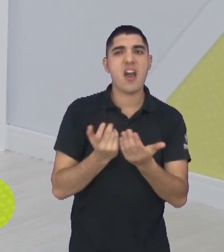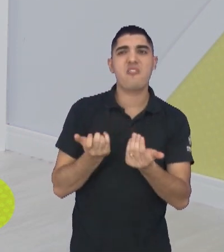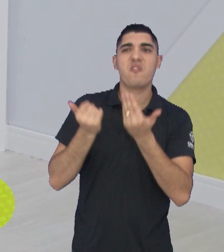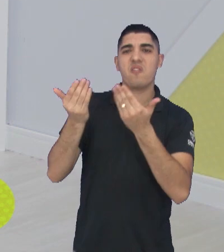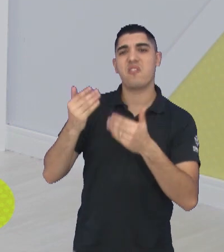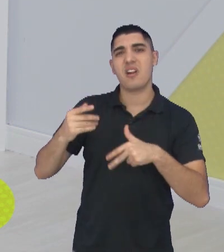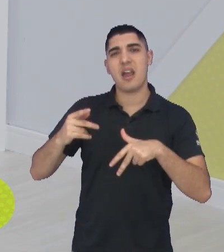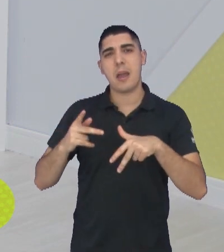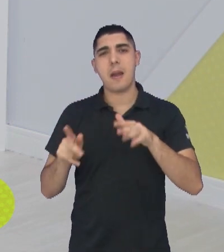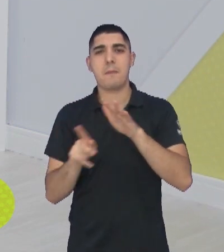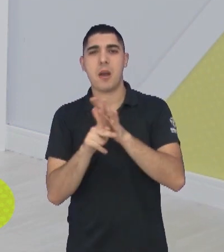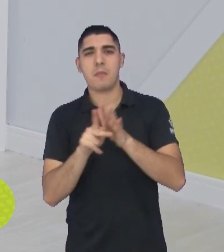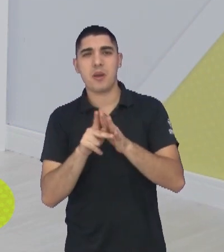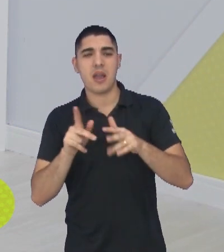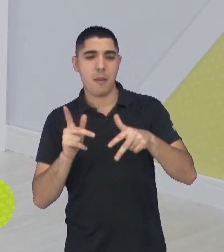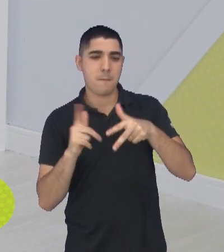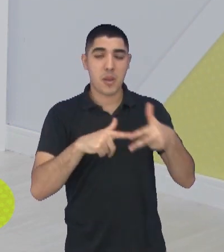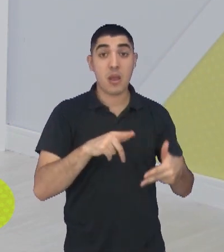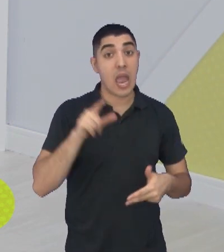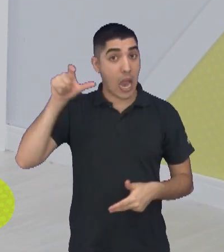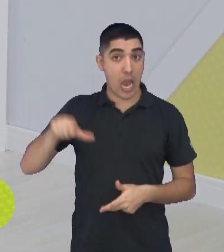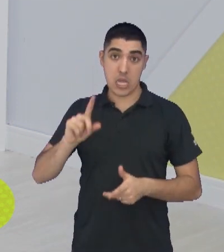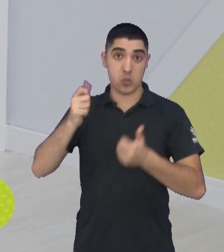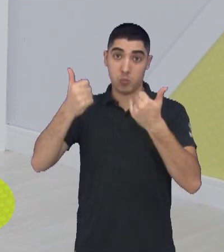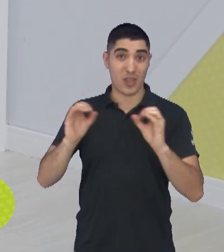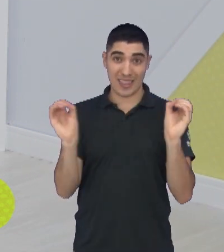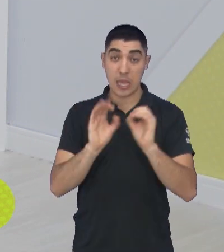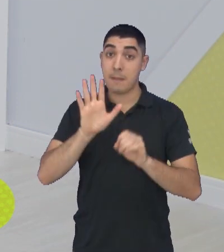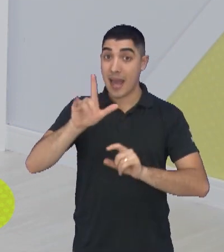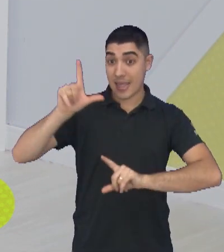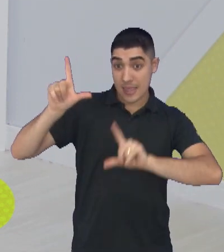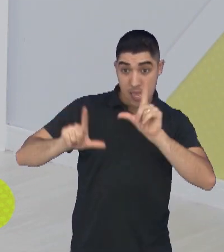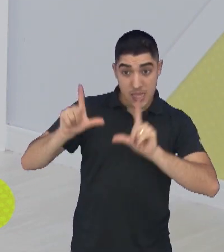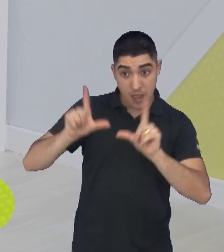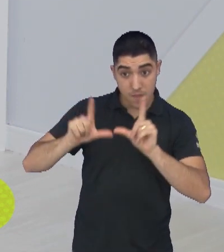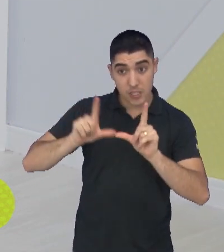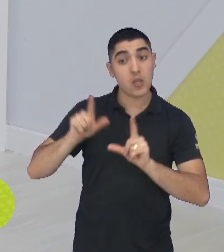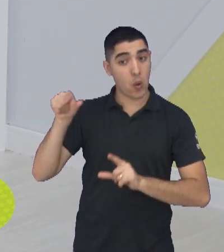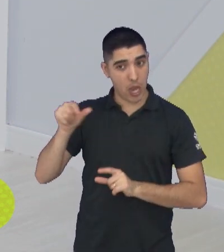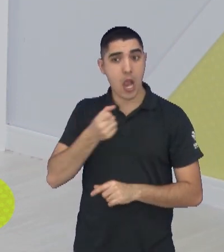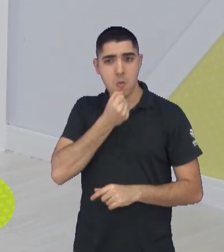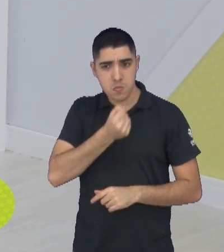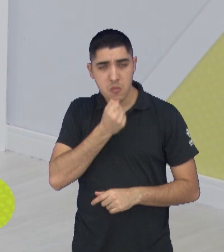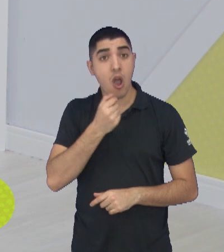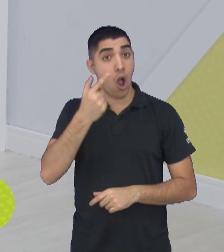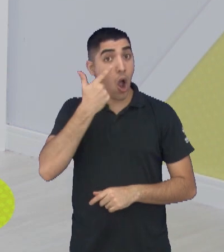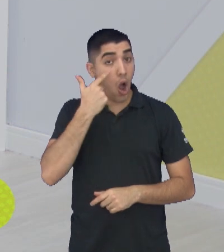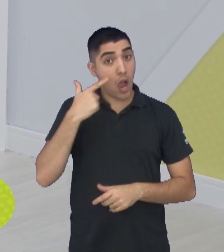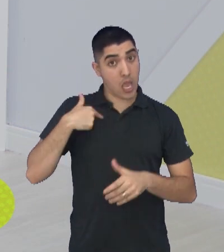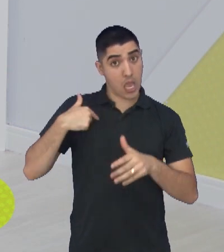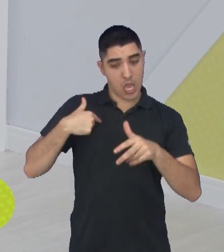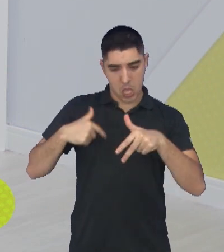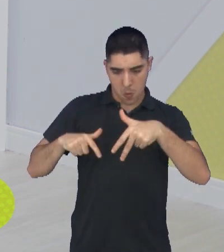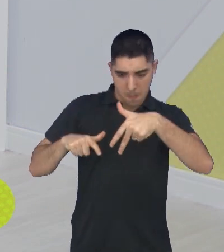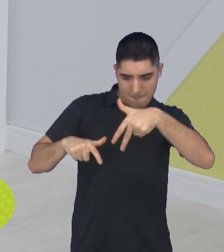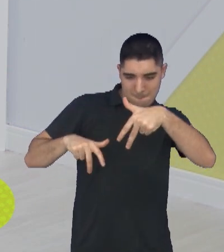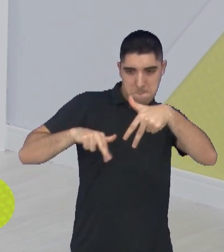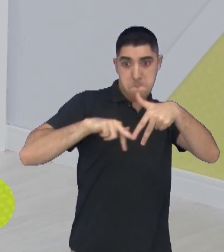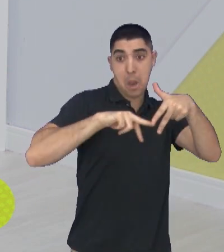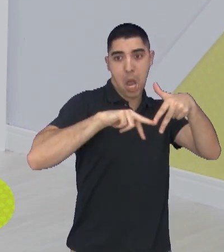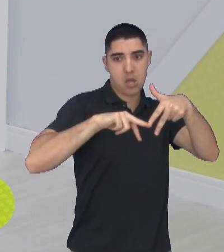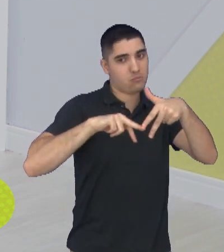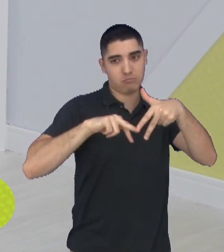quê, babá, assim, ele não foi categórico. Já na TV ele falou, vocês podem reparar que eu não estiquei a perna toda, ele falou isso, que ele fez o